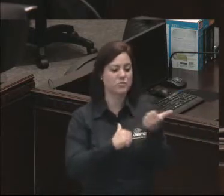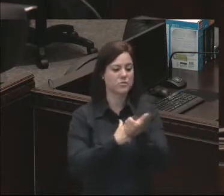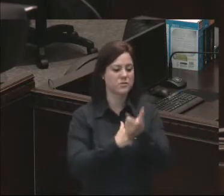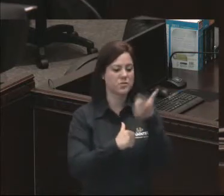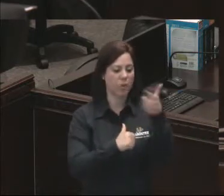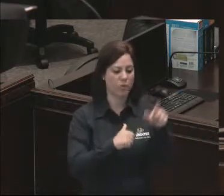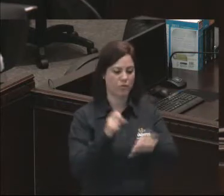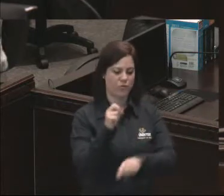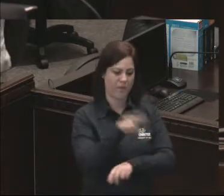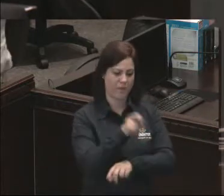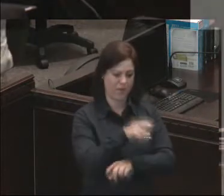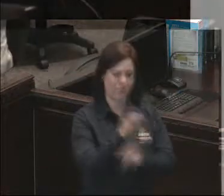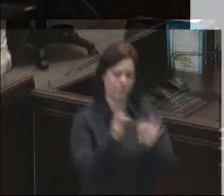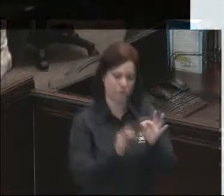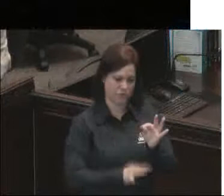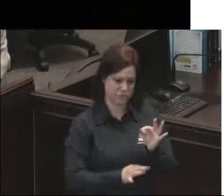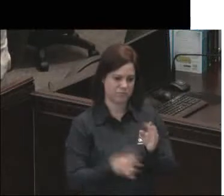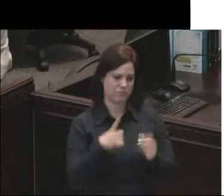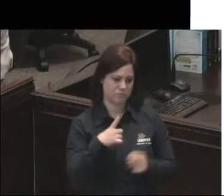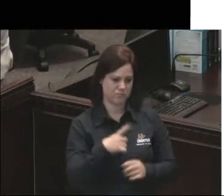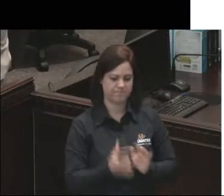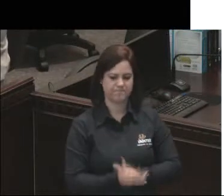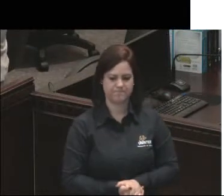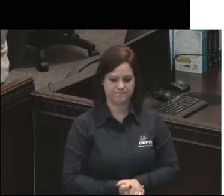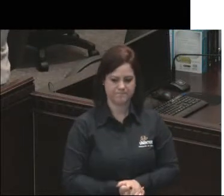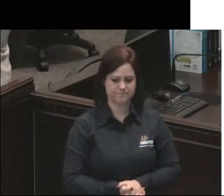outros inseticidas ou outros agrotóxicos.